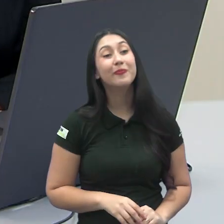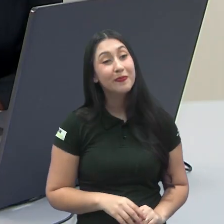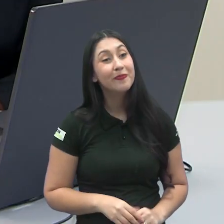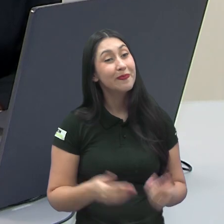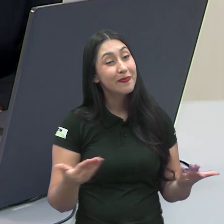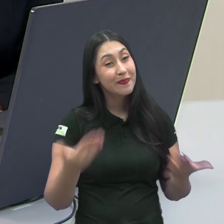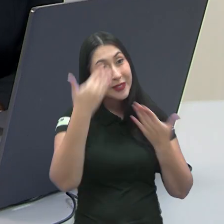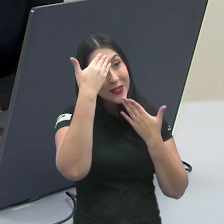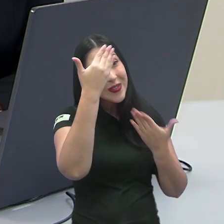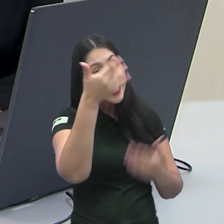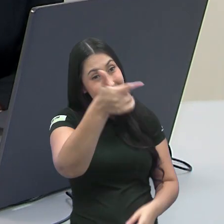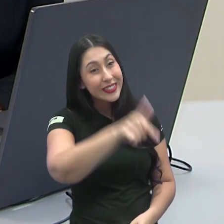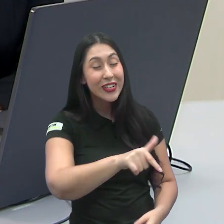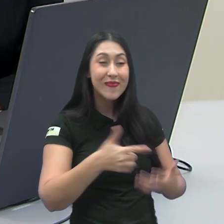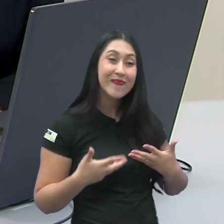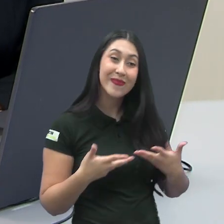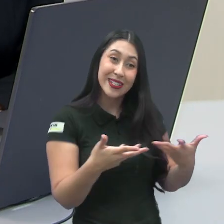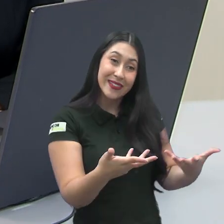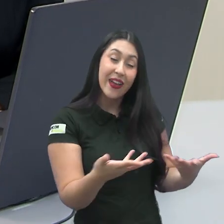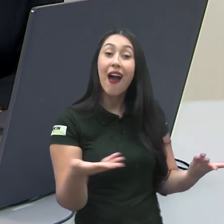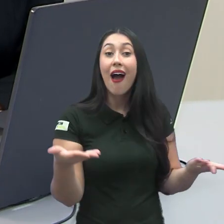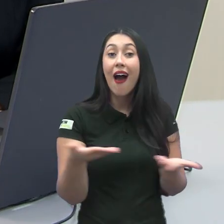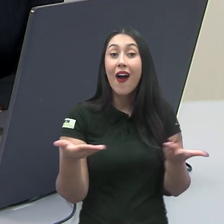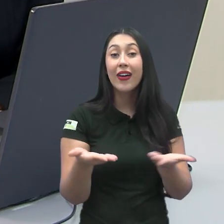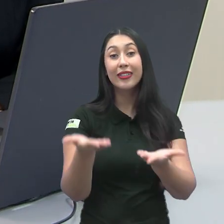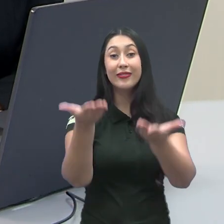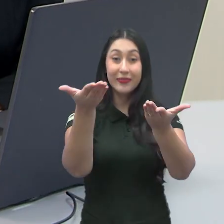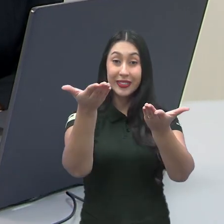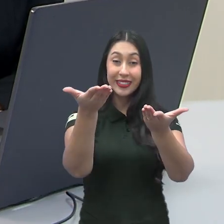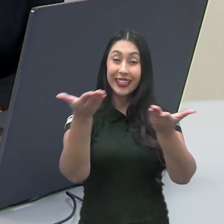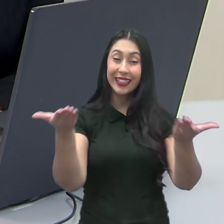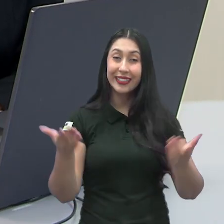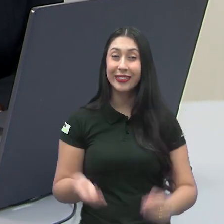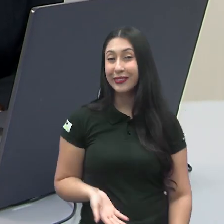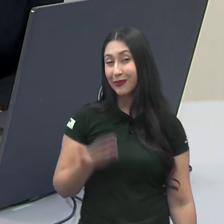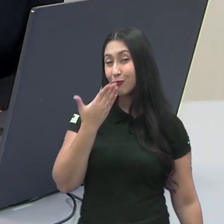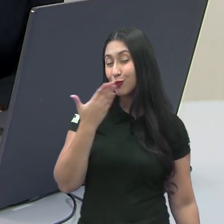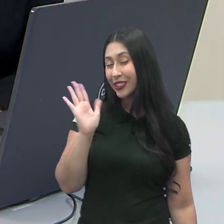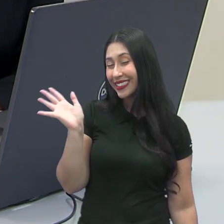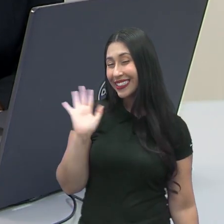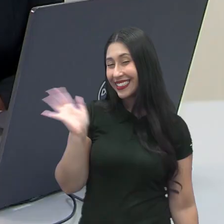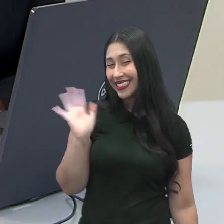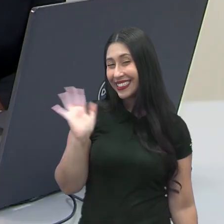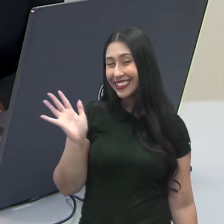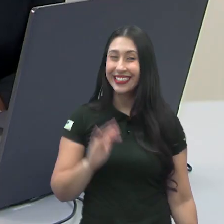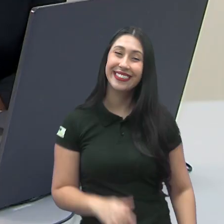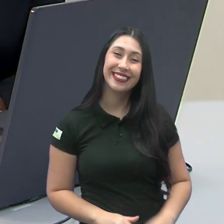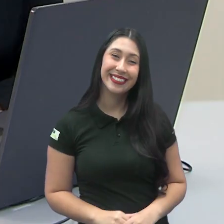aí, gente. Então, obrigada mais uma vez por receber a gente aqui. E agora eu volto com vocês no estúdio. Bye,